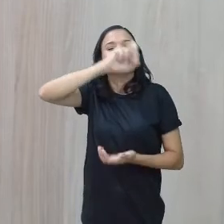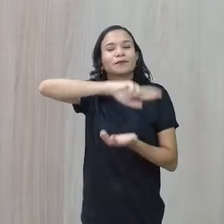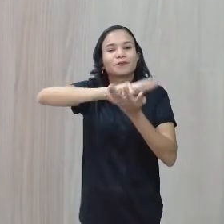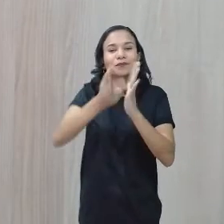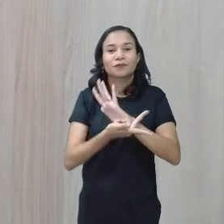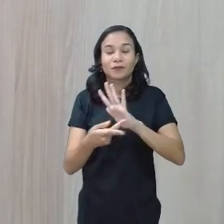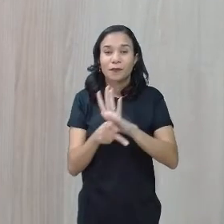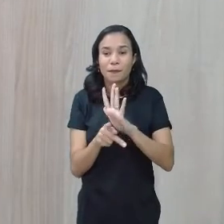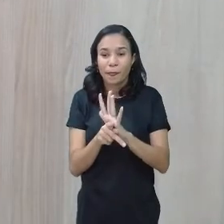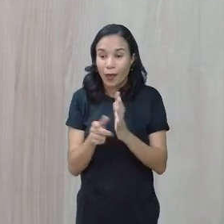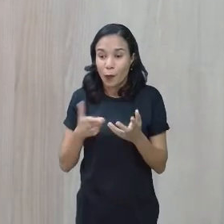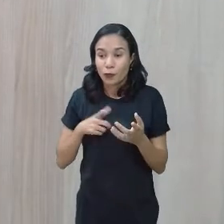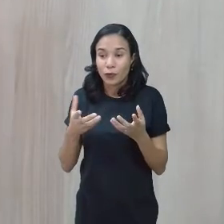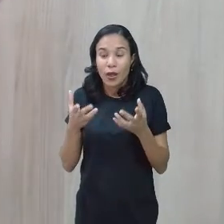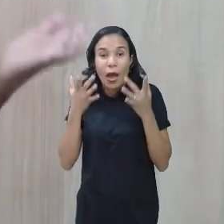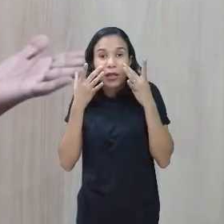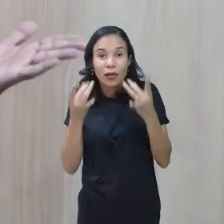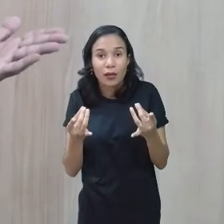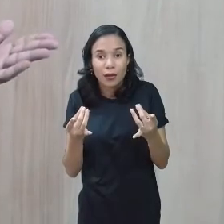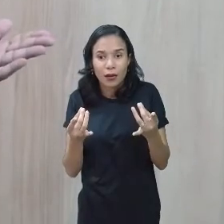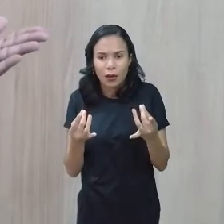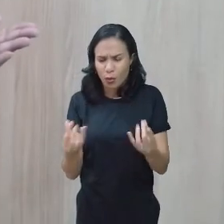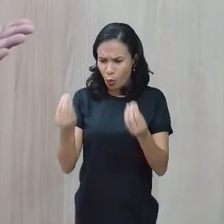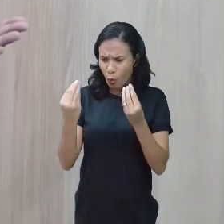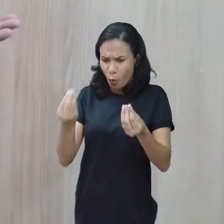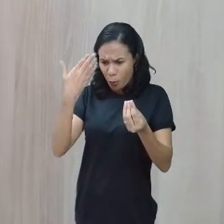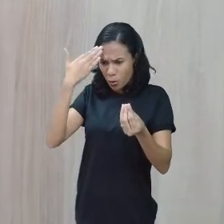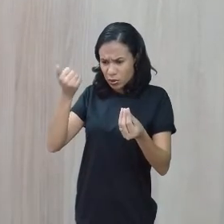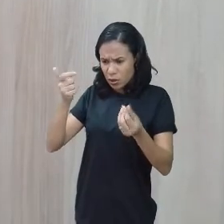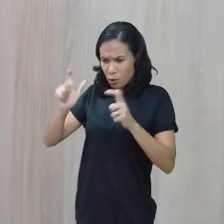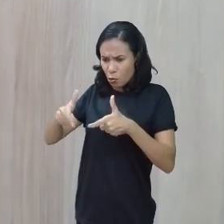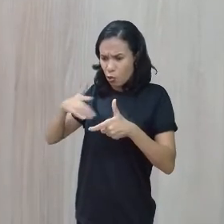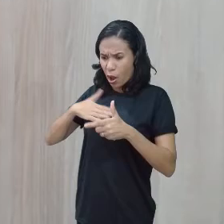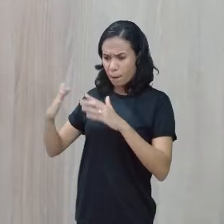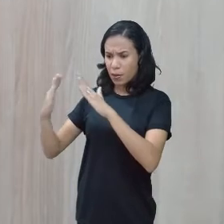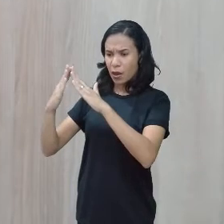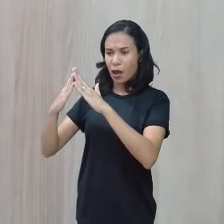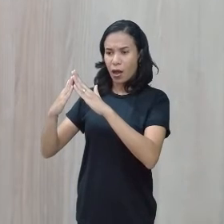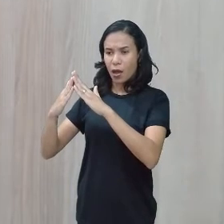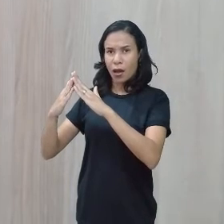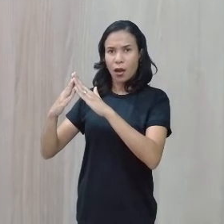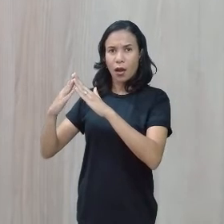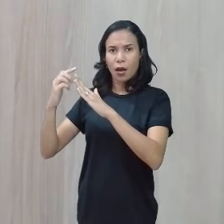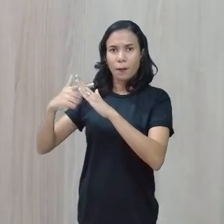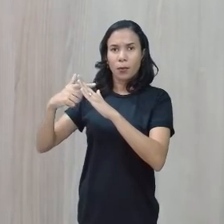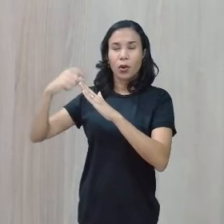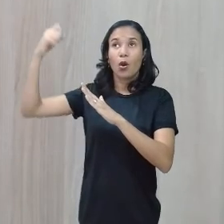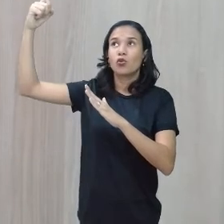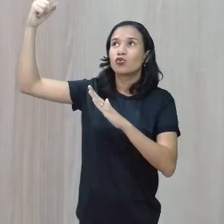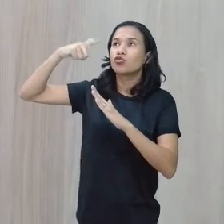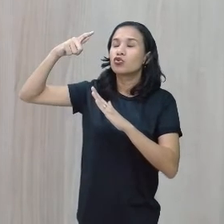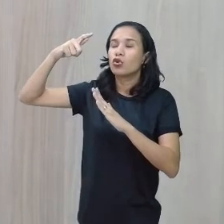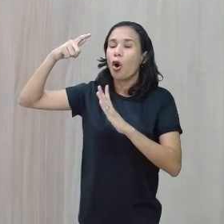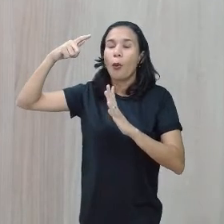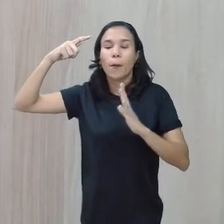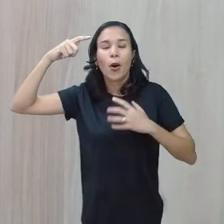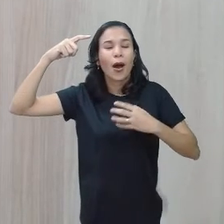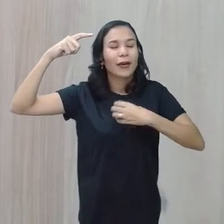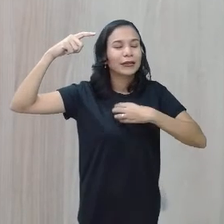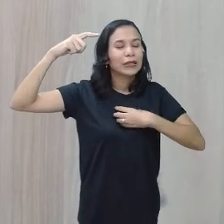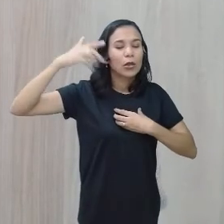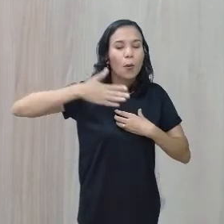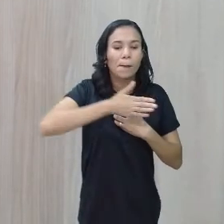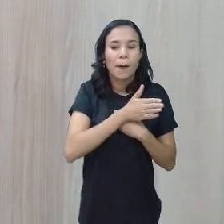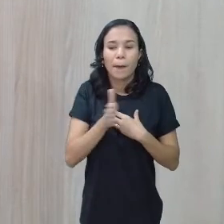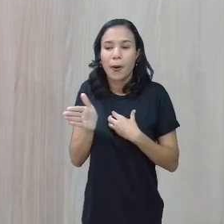uma coisa que eu não tinha nem atentado. Como é que eu sei onde é a minha casa? Pelo sol, a direção do sol, até o senso de direção. Então são essas coisas